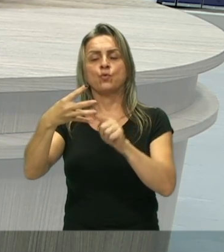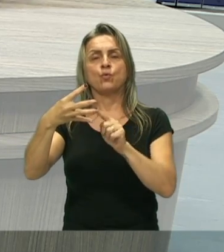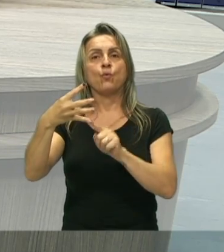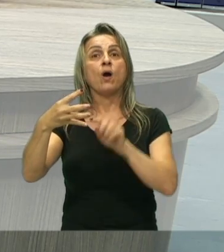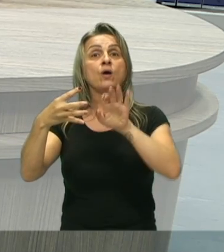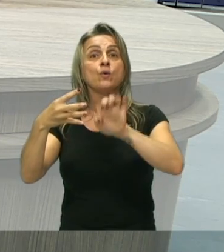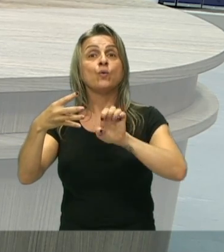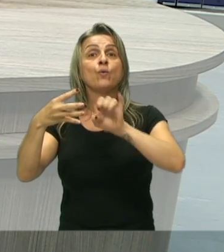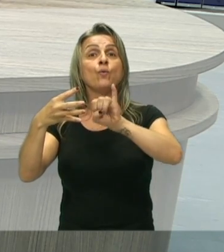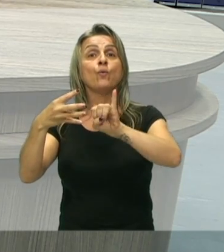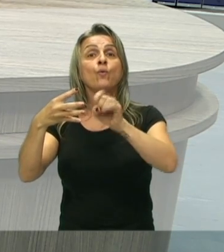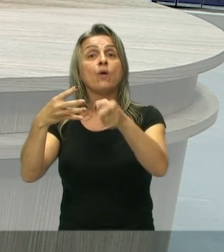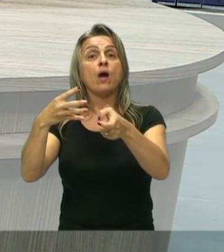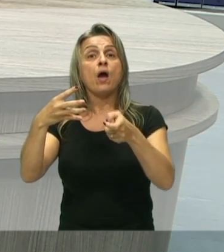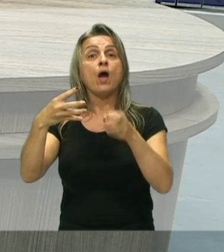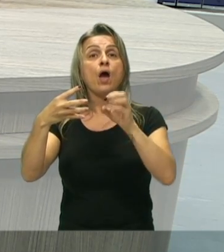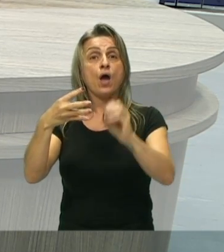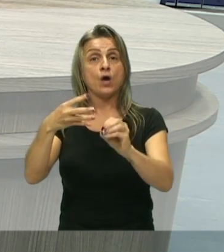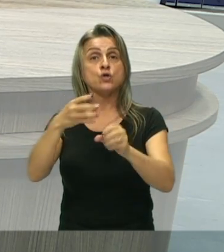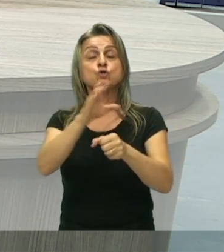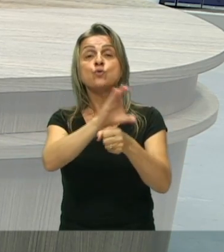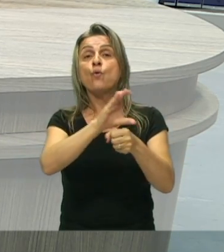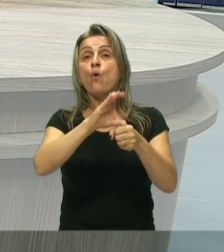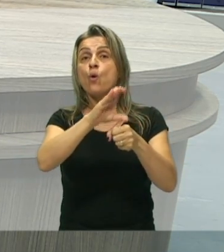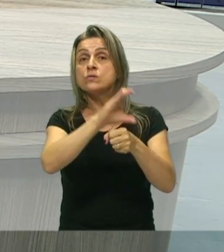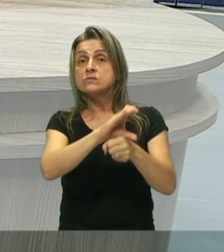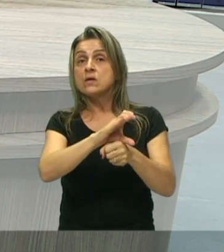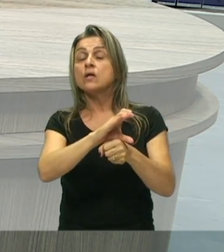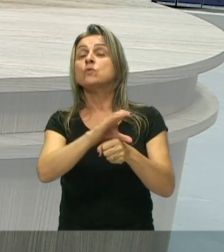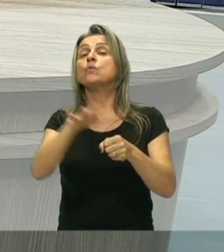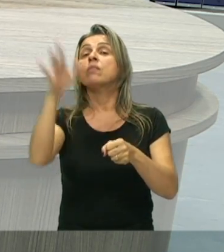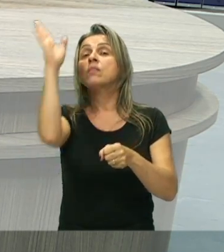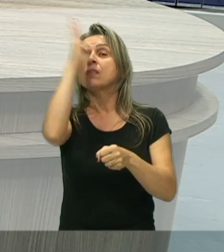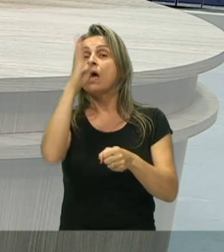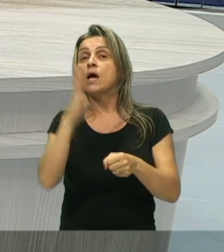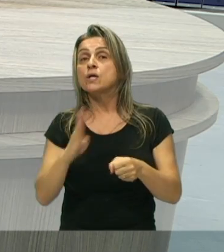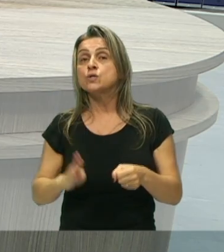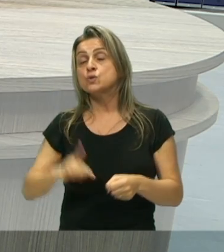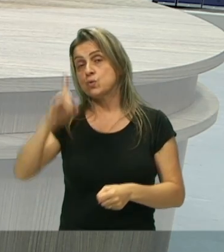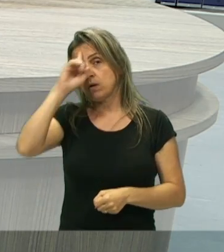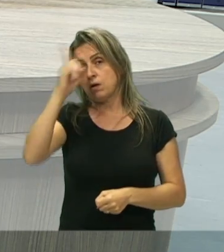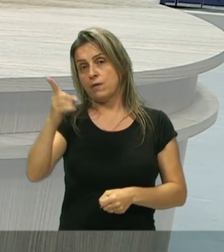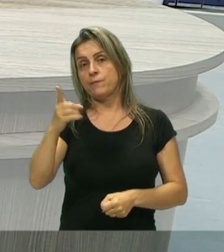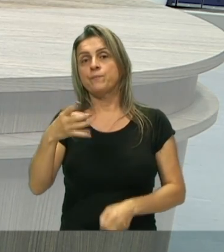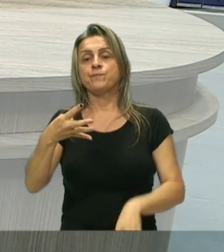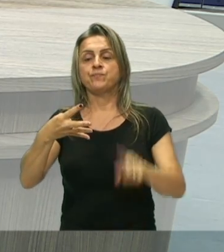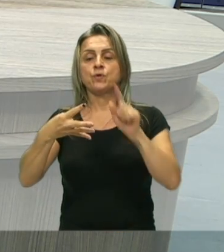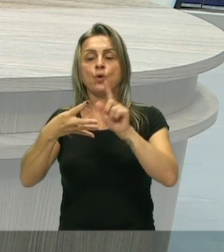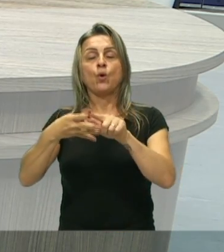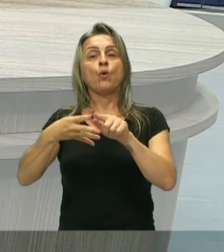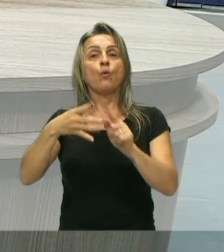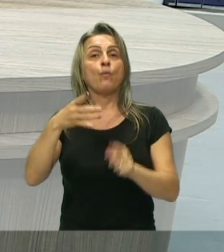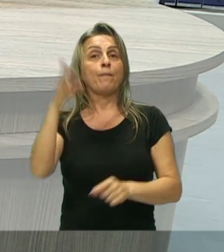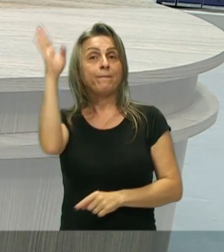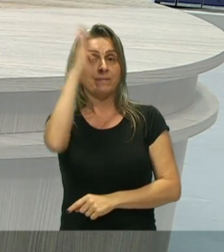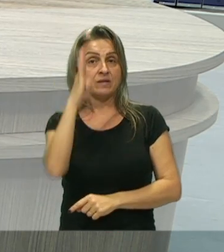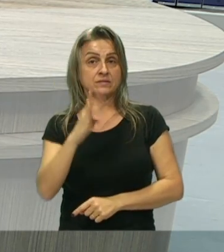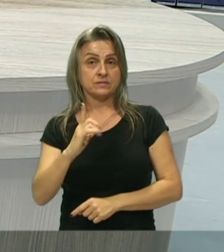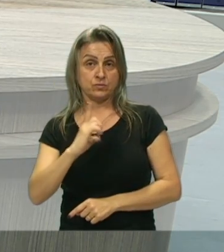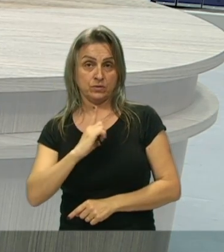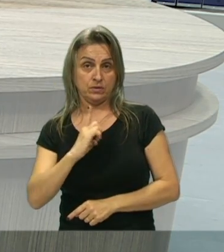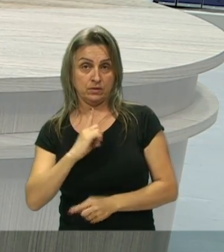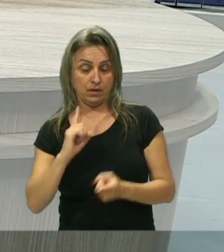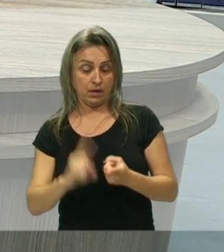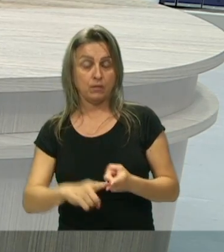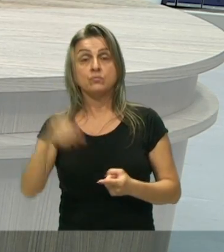Nacional sugere. Que são? Que são os 4 o Brasil eixos. Que temos e o Brasil que queremos, o papel